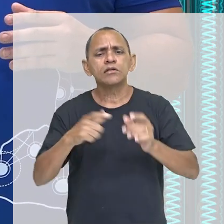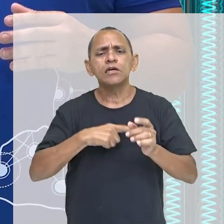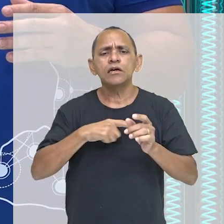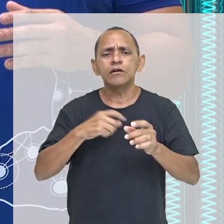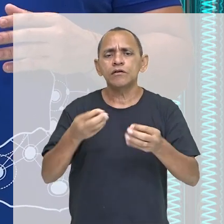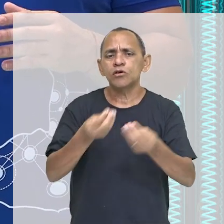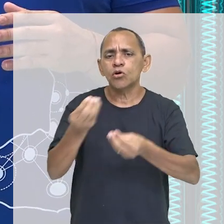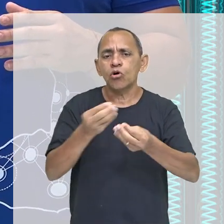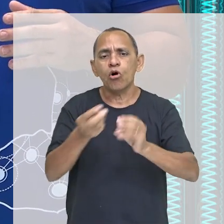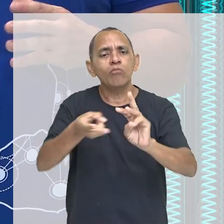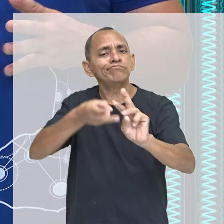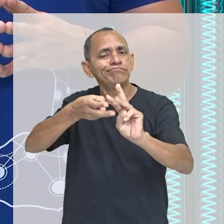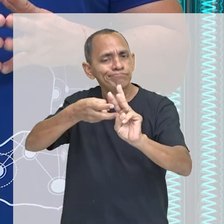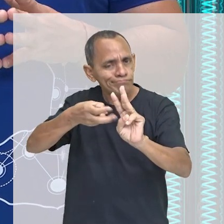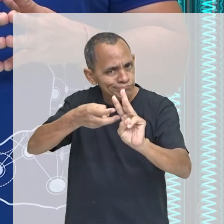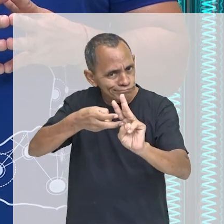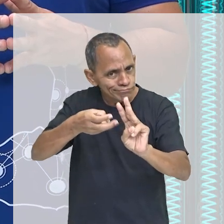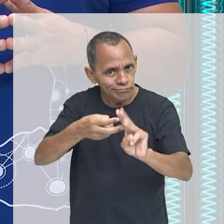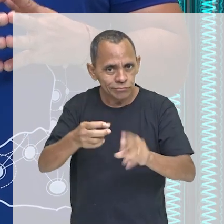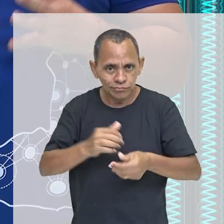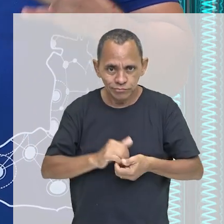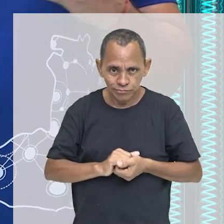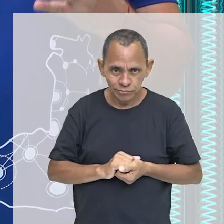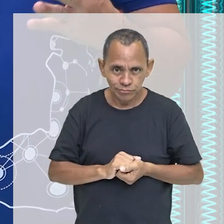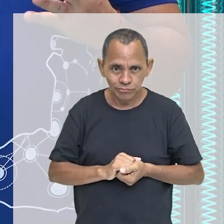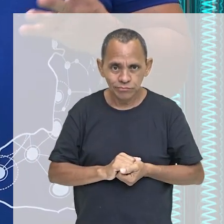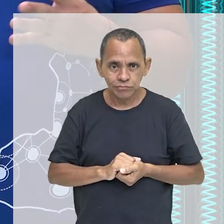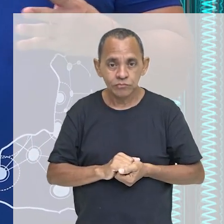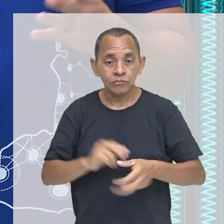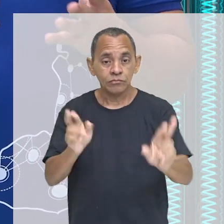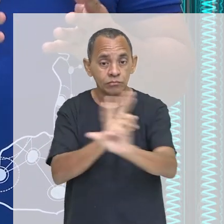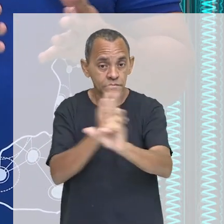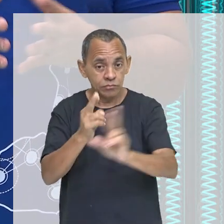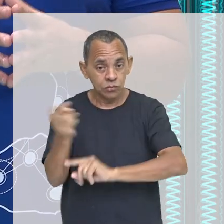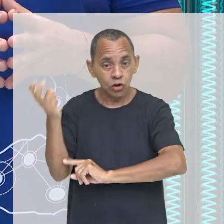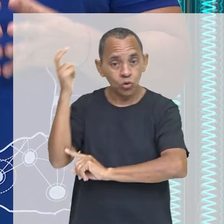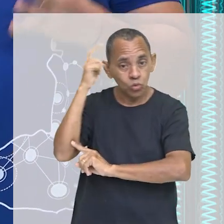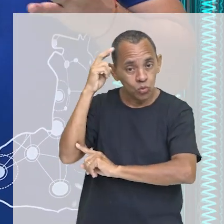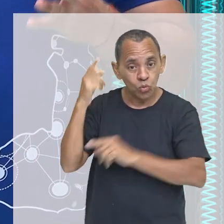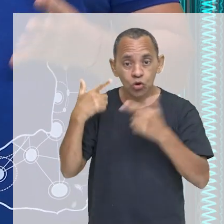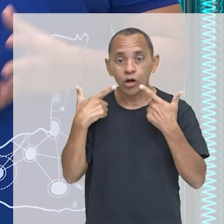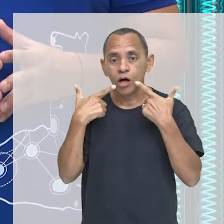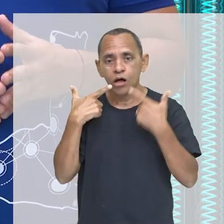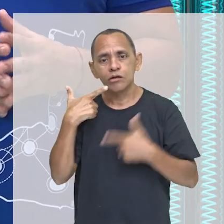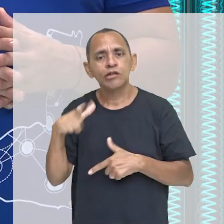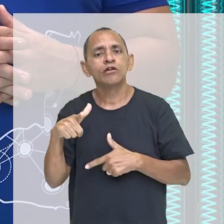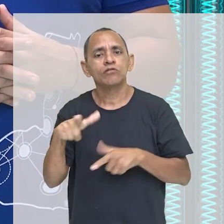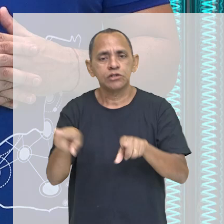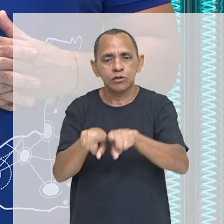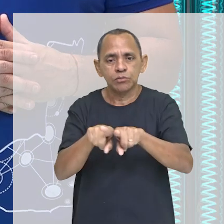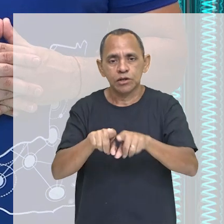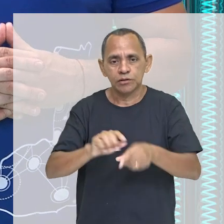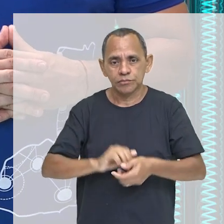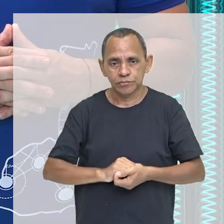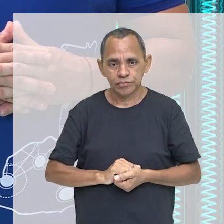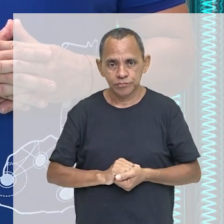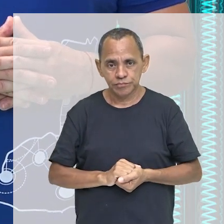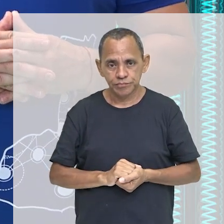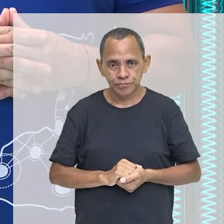impacto nos indígenas em relação à cultura e à língua. Vamos lá.